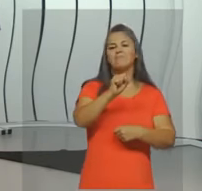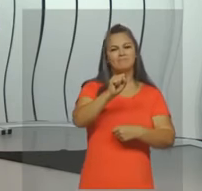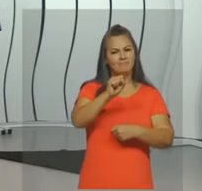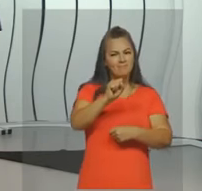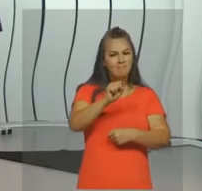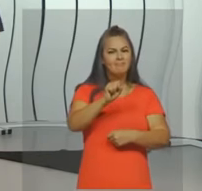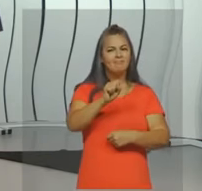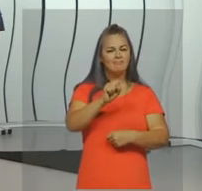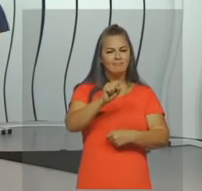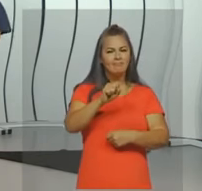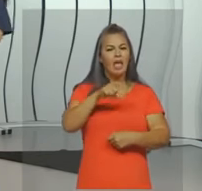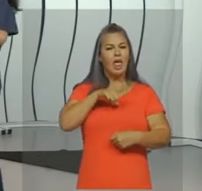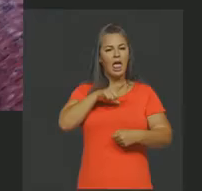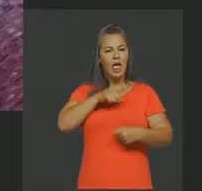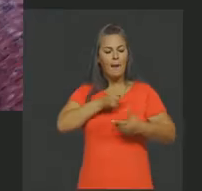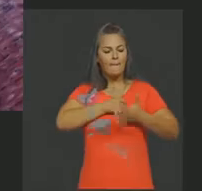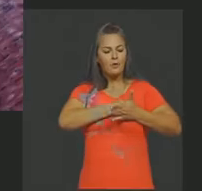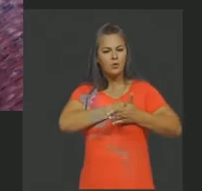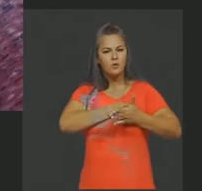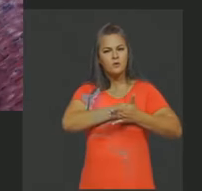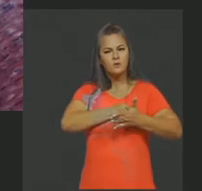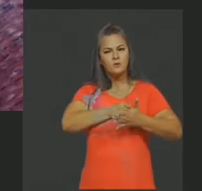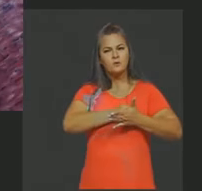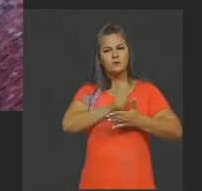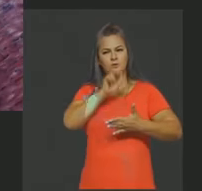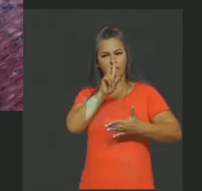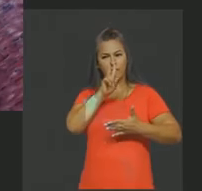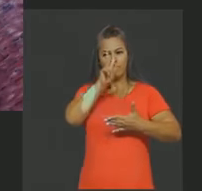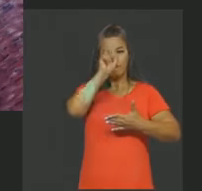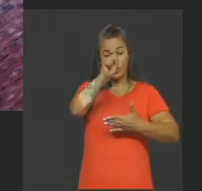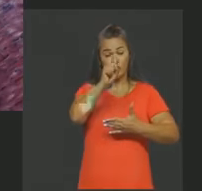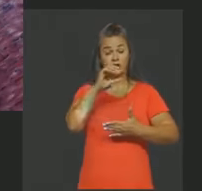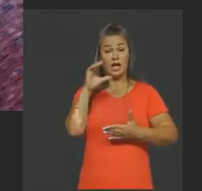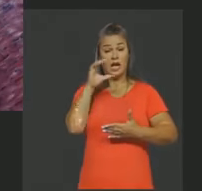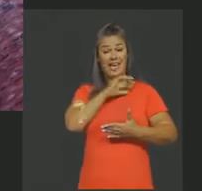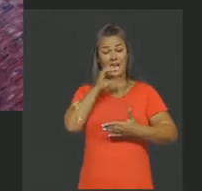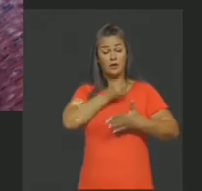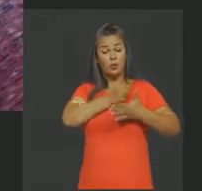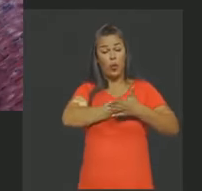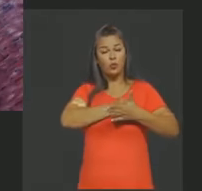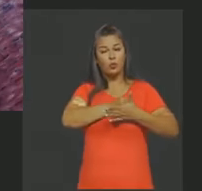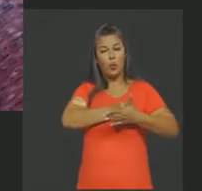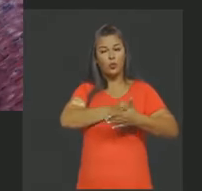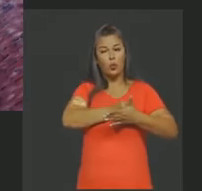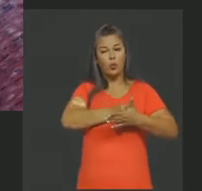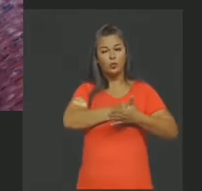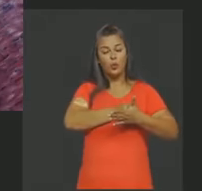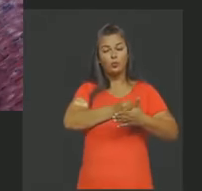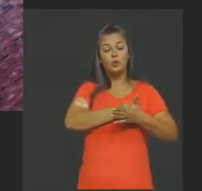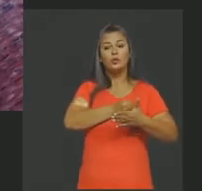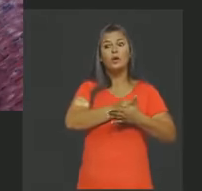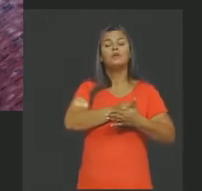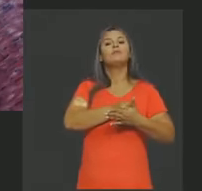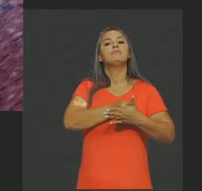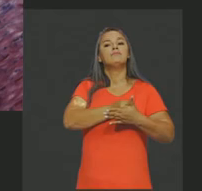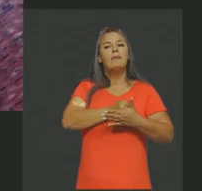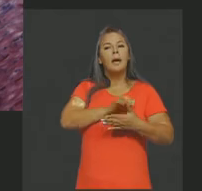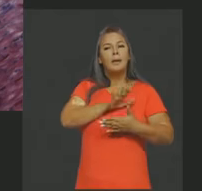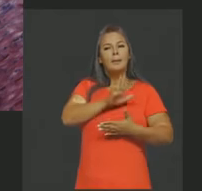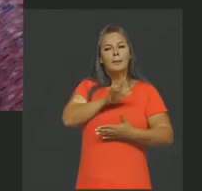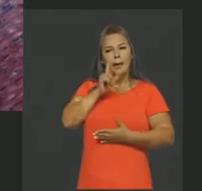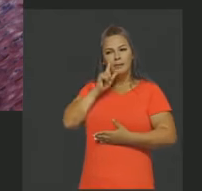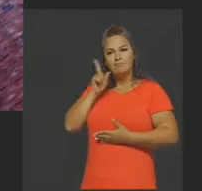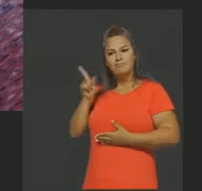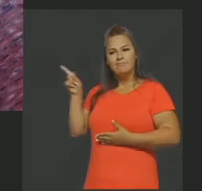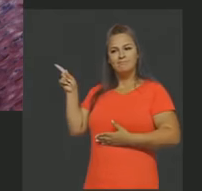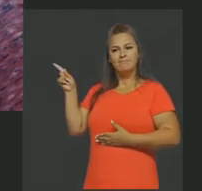bombear. Então, tem que ter uma musculatura forte, né, bombear rapidamente. E aqui eu estou mostrando para vocês as